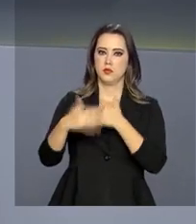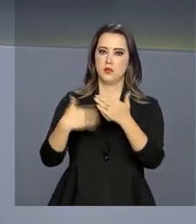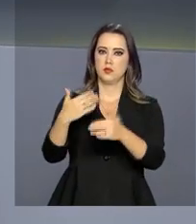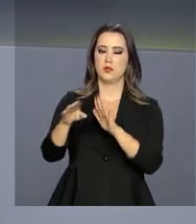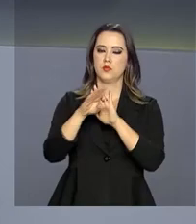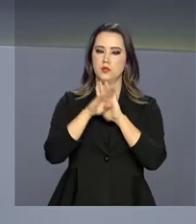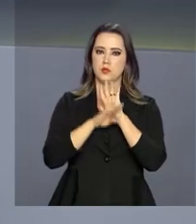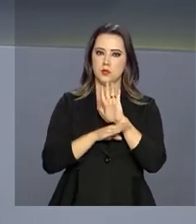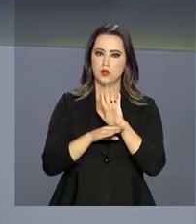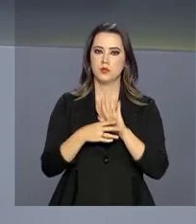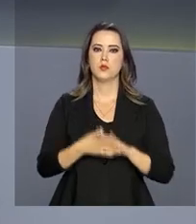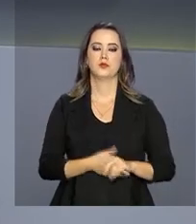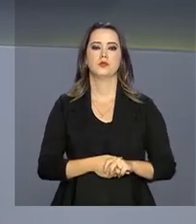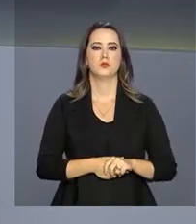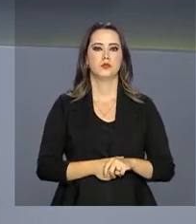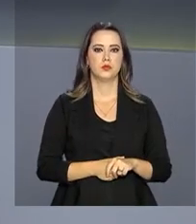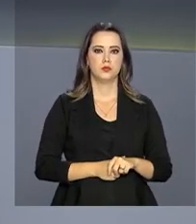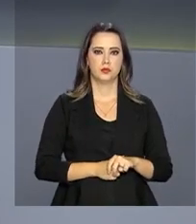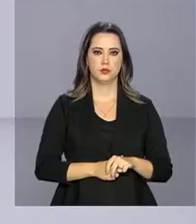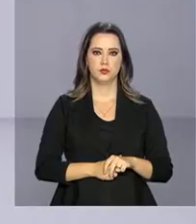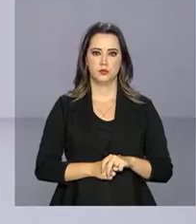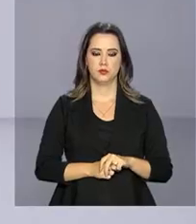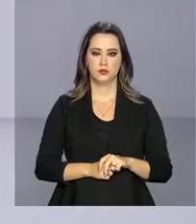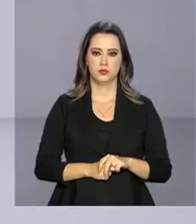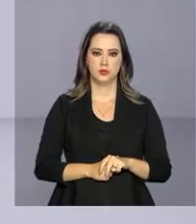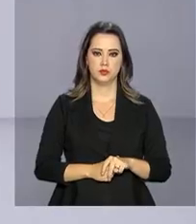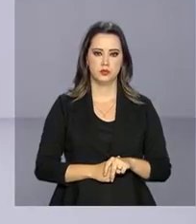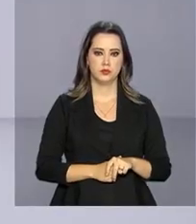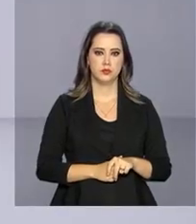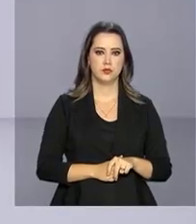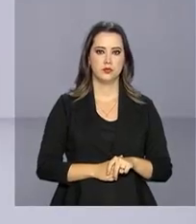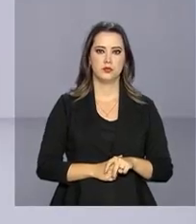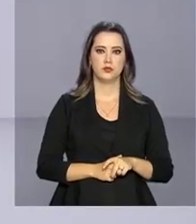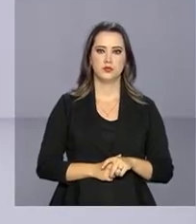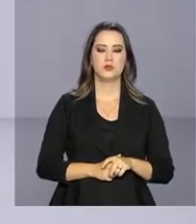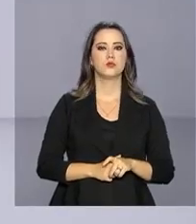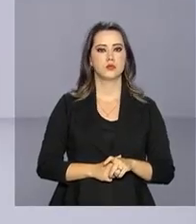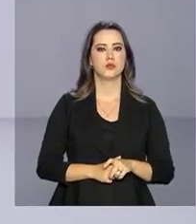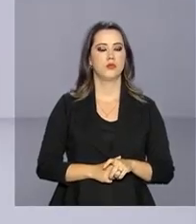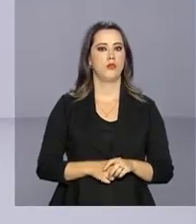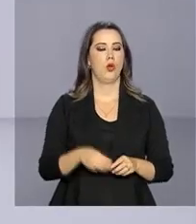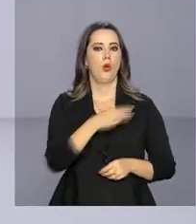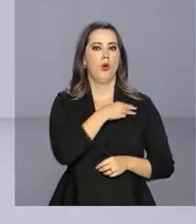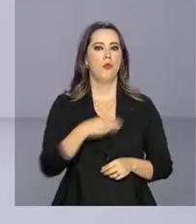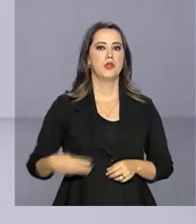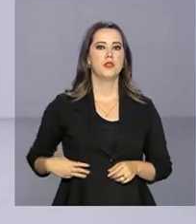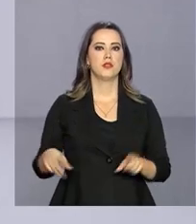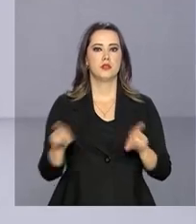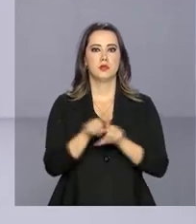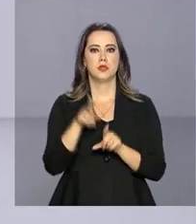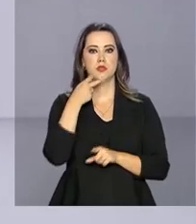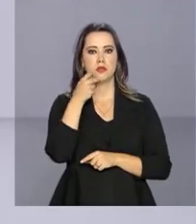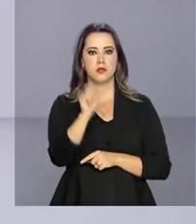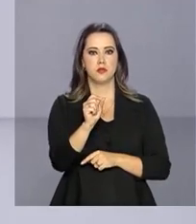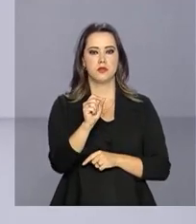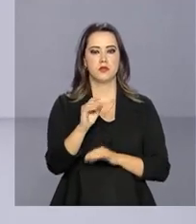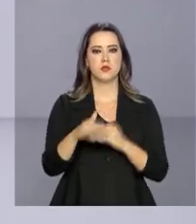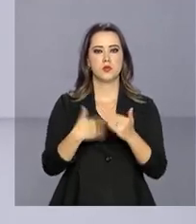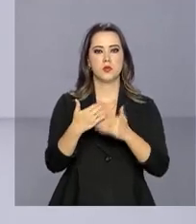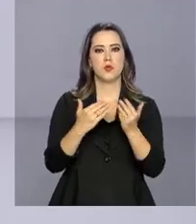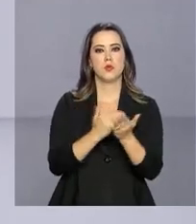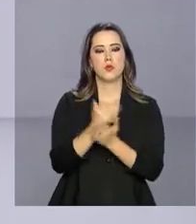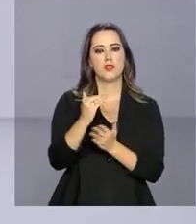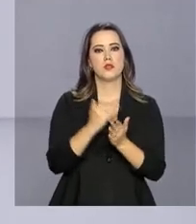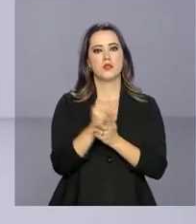ao longo da nossa programação o ministro falou também sobre as negociações para o início das obras